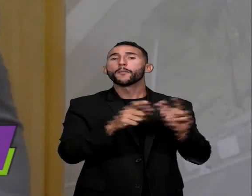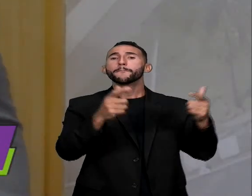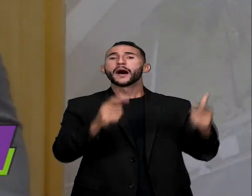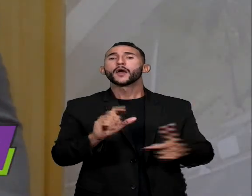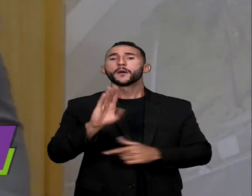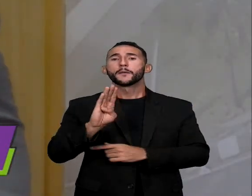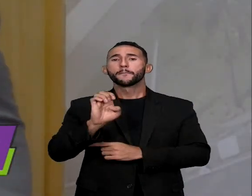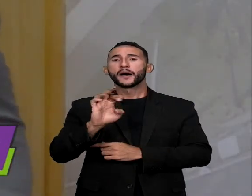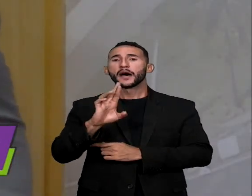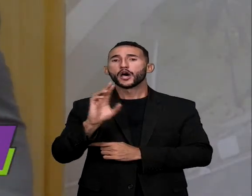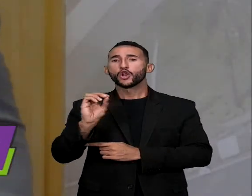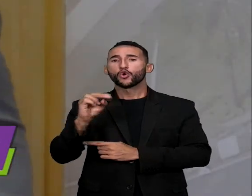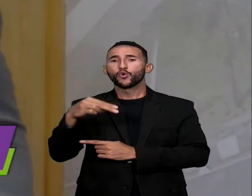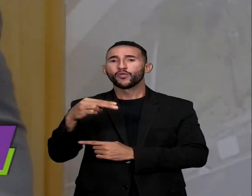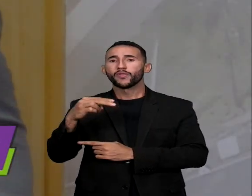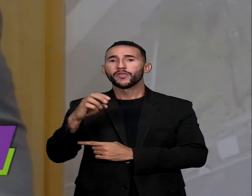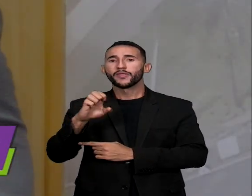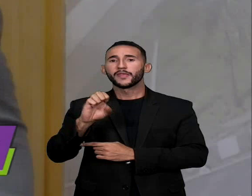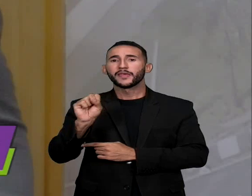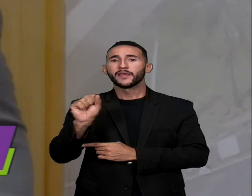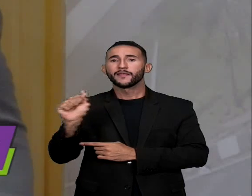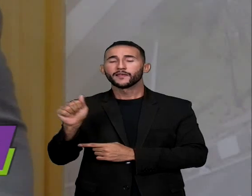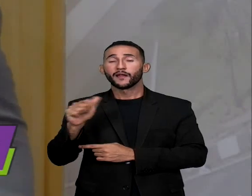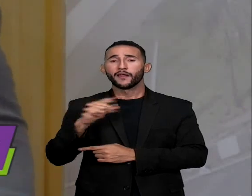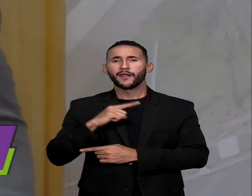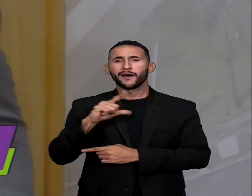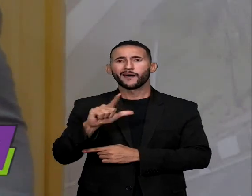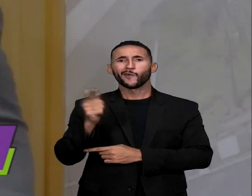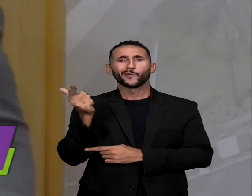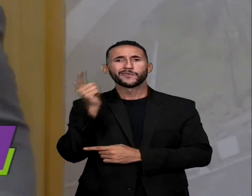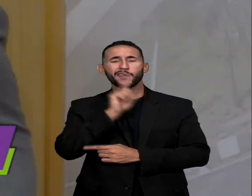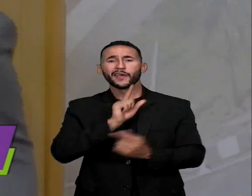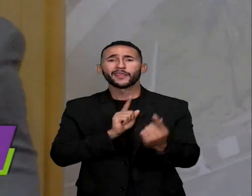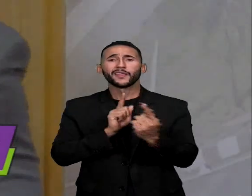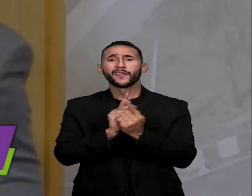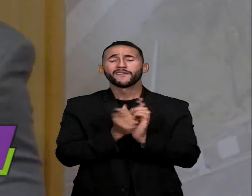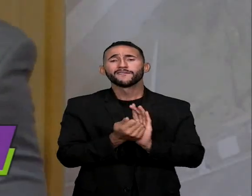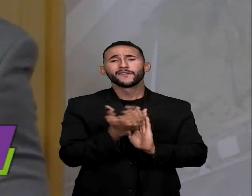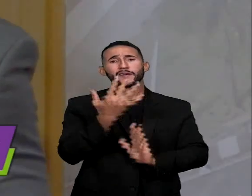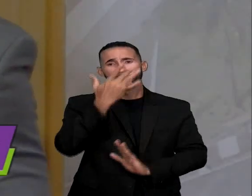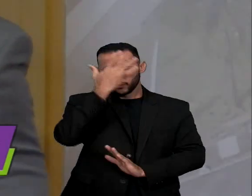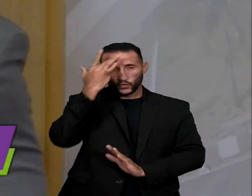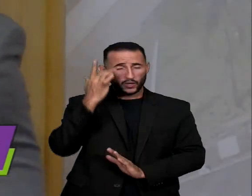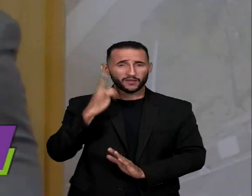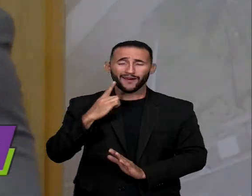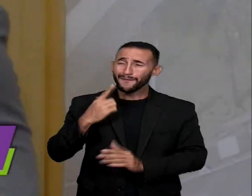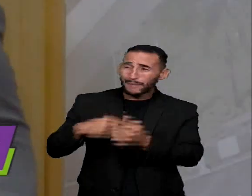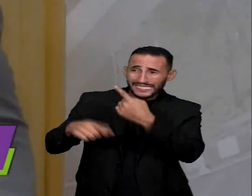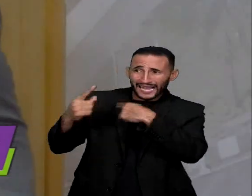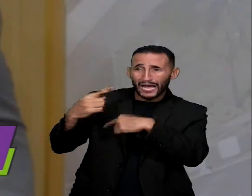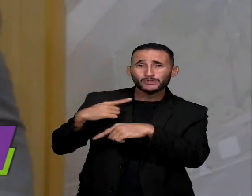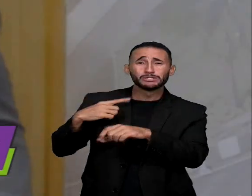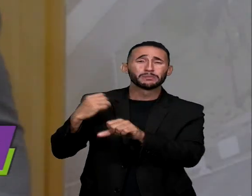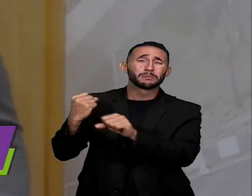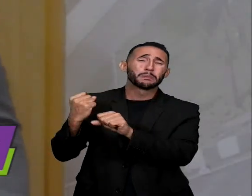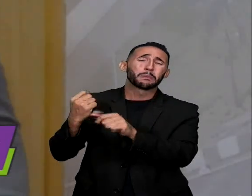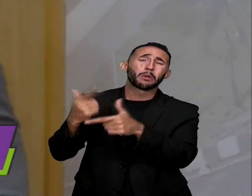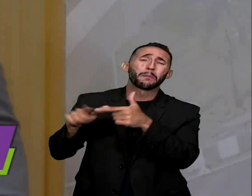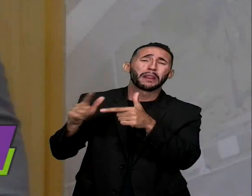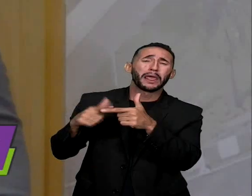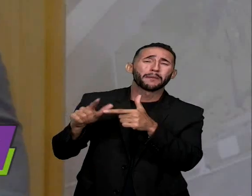de saúde que atende muita gente ela passava por muitos problemas estruturais como muitas